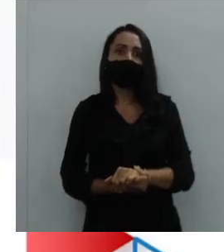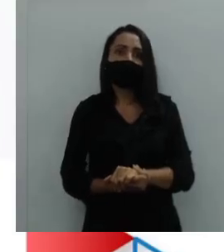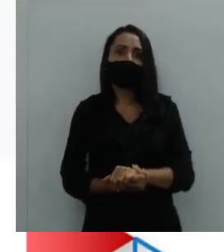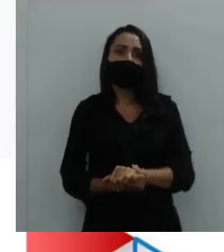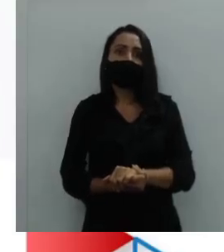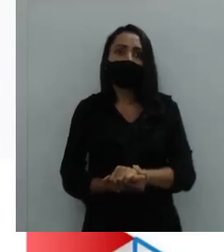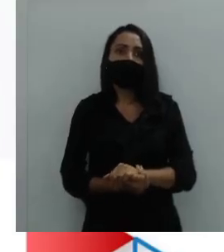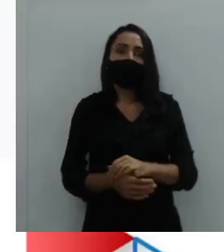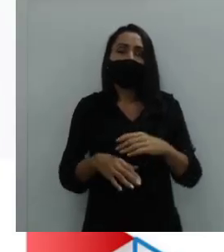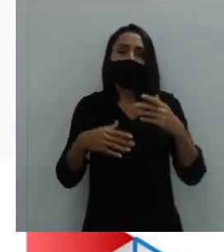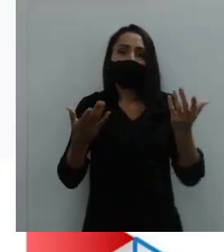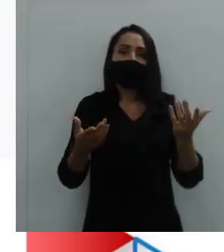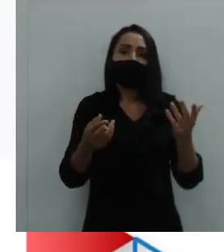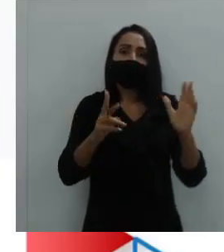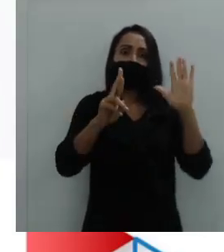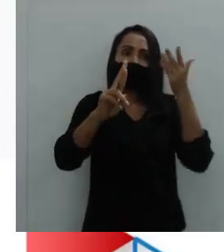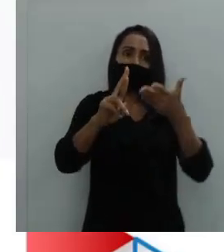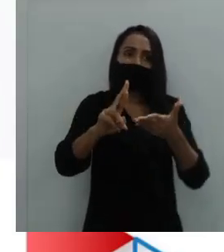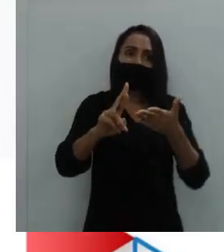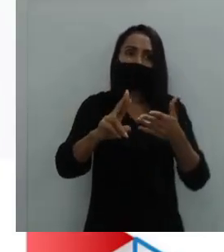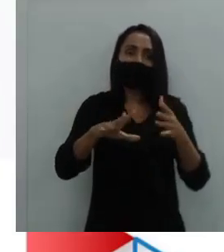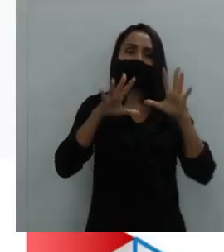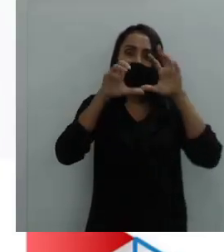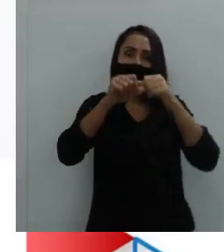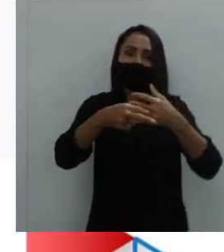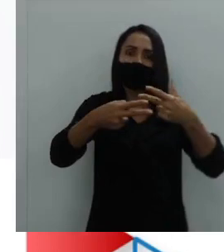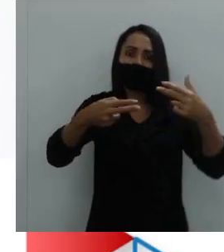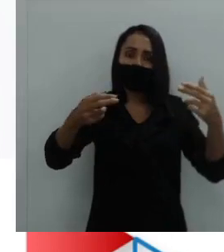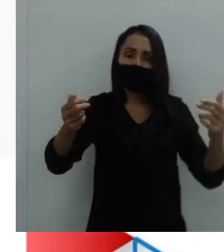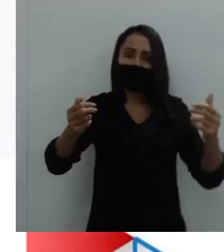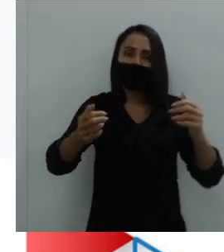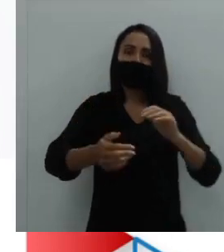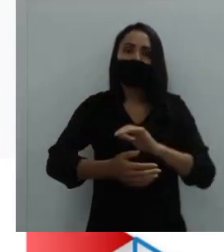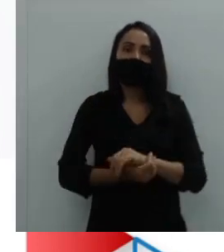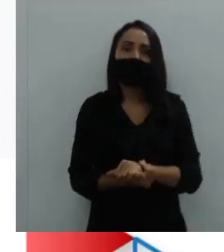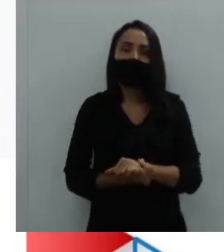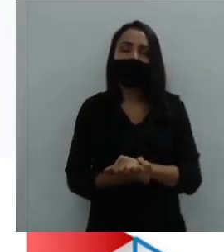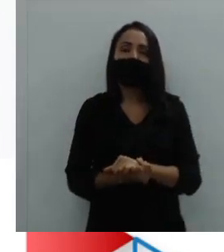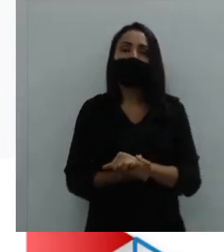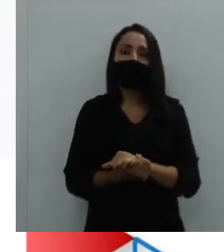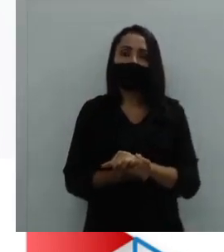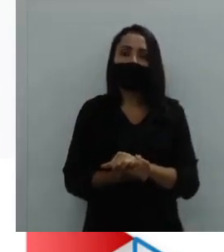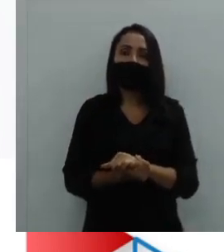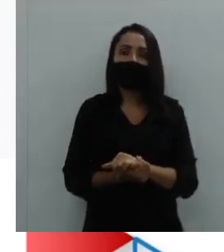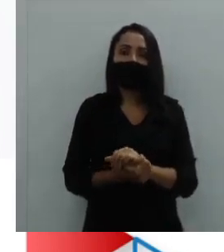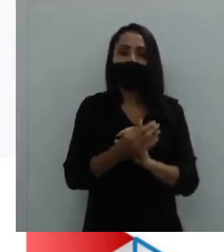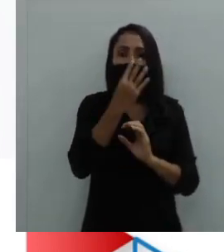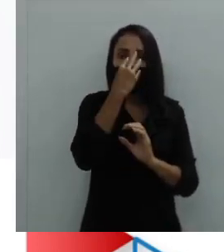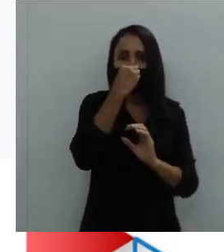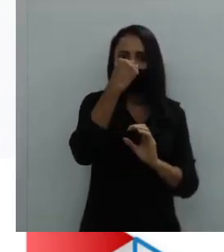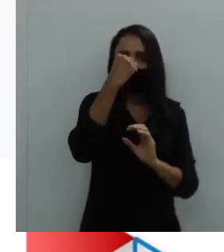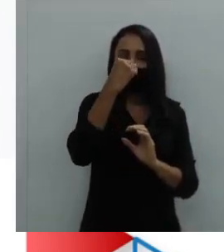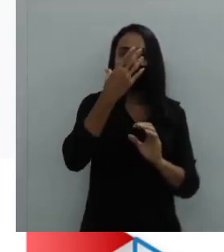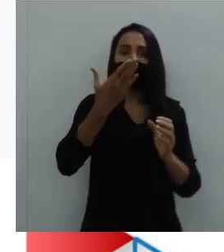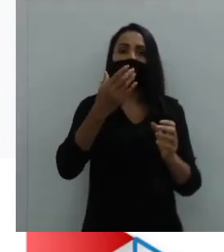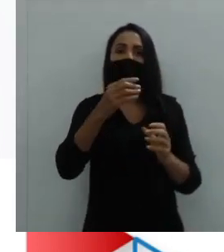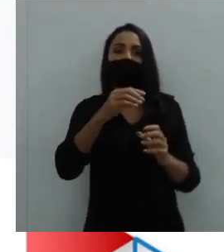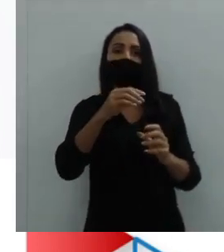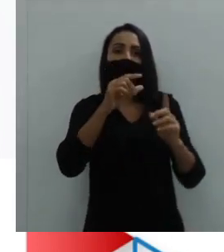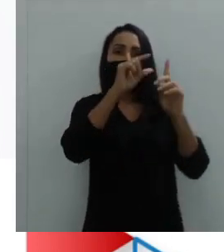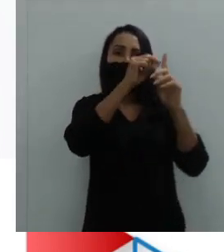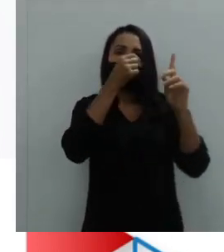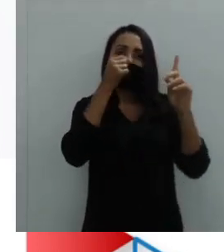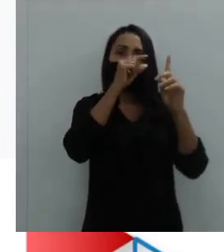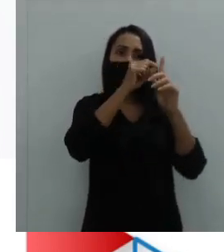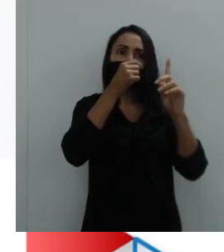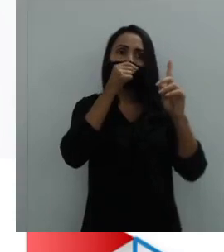quê? A representação da raposa e as uvas, que vocês devem conhecer, a história da raposa e das uvas. A raposa